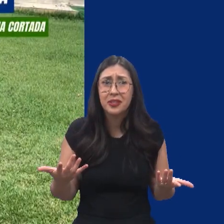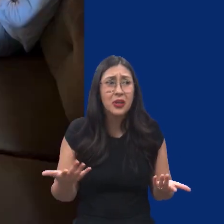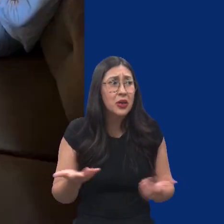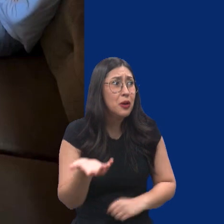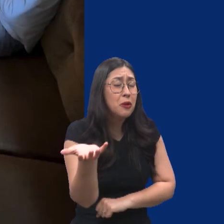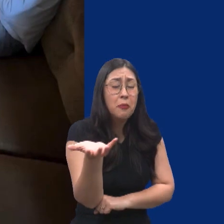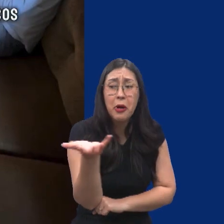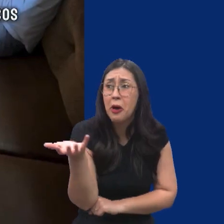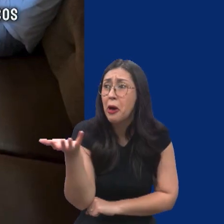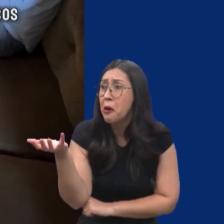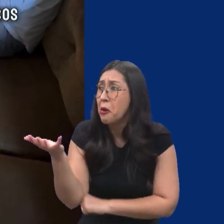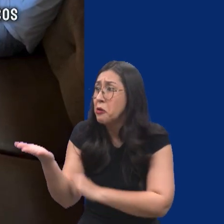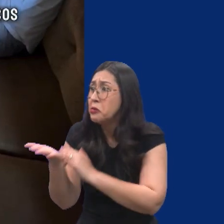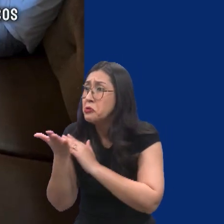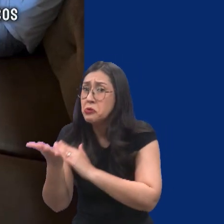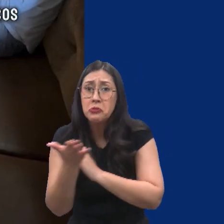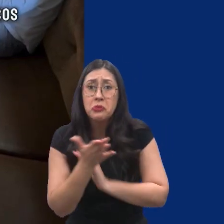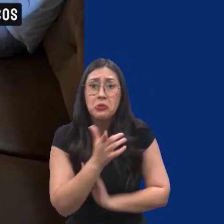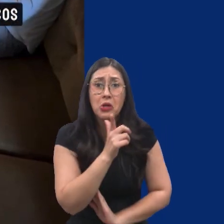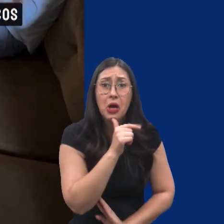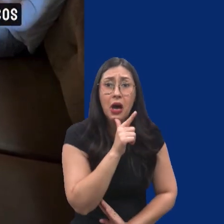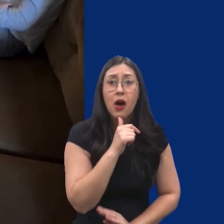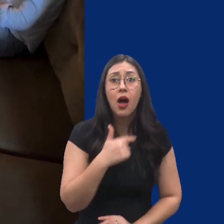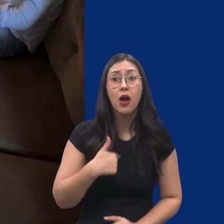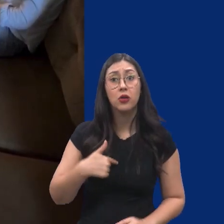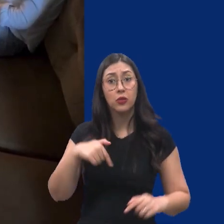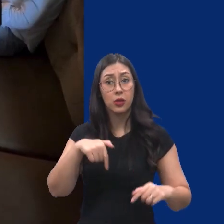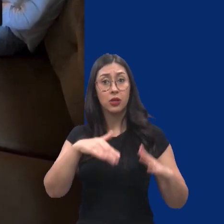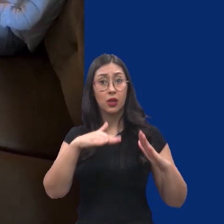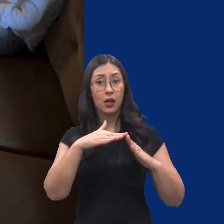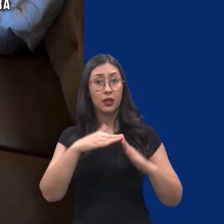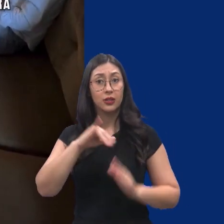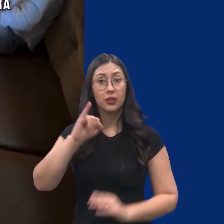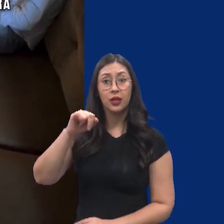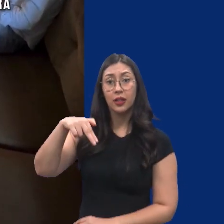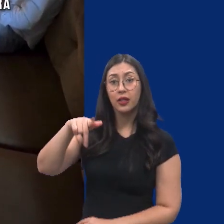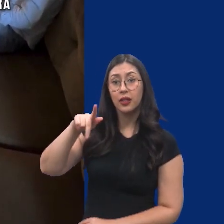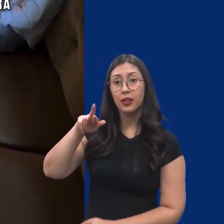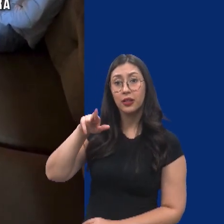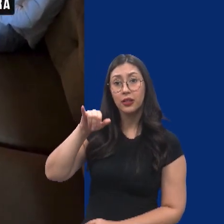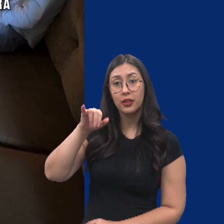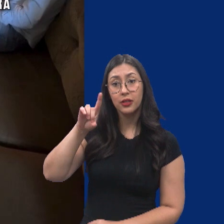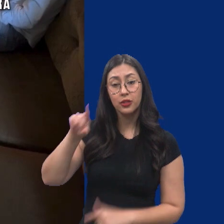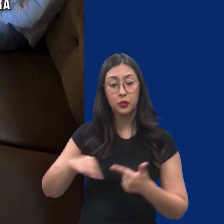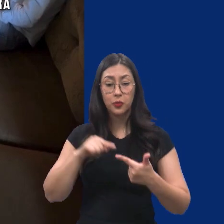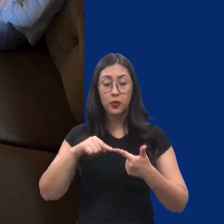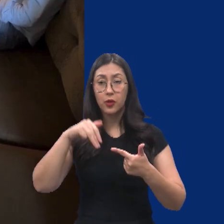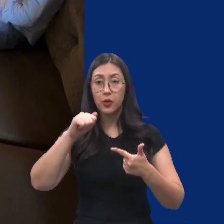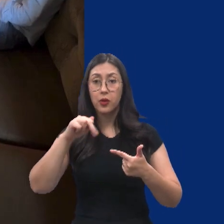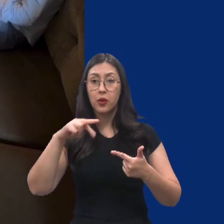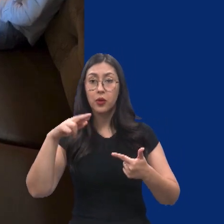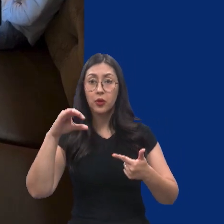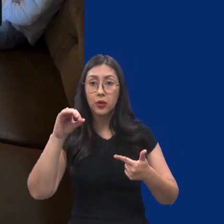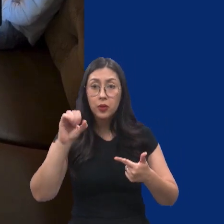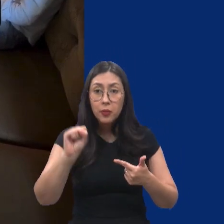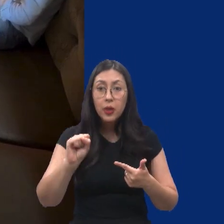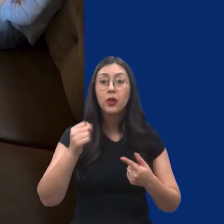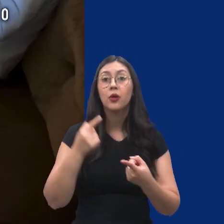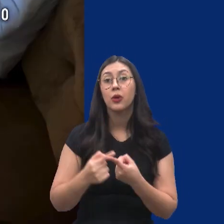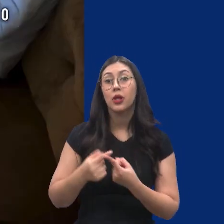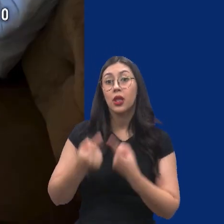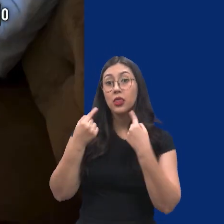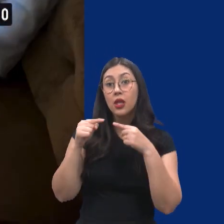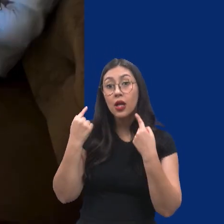água. Estou aqui na casa da Ingrid e do Marcos, porque eles têm uma reclamação para a prefeitura da falta d'água.